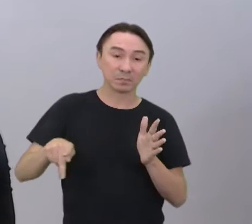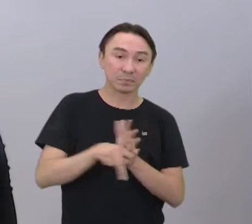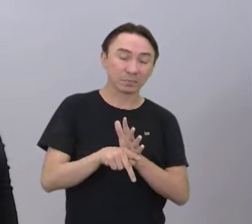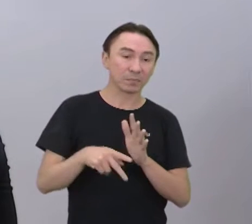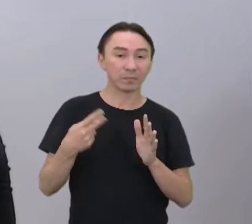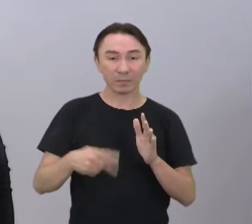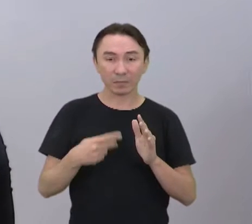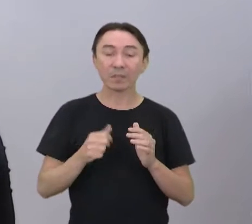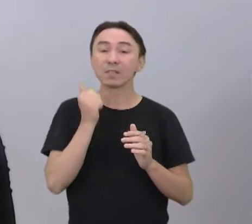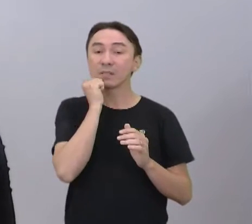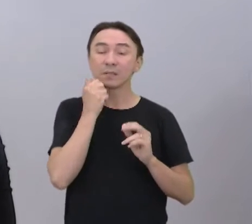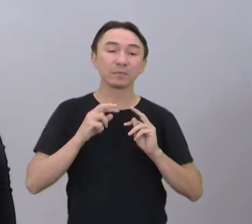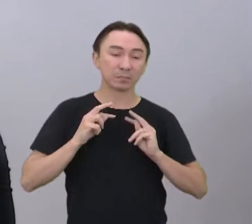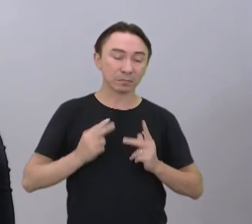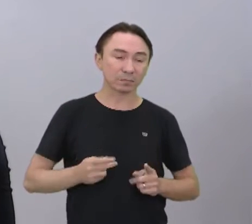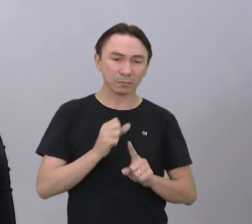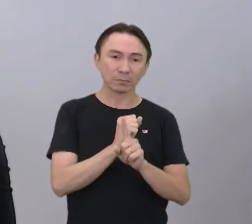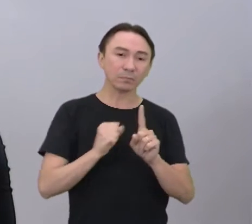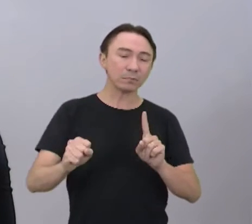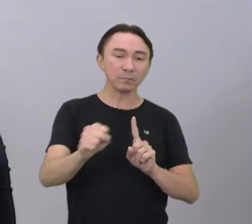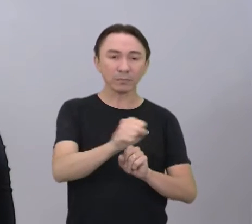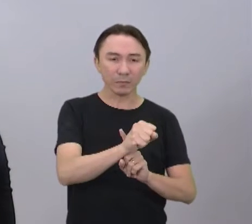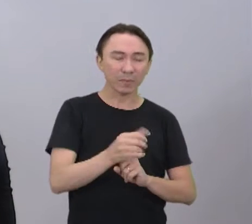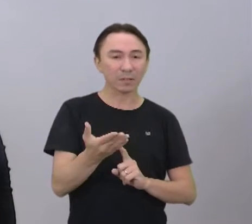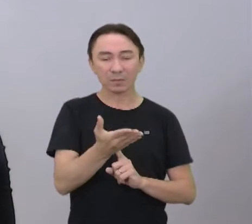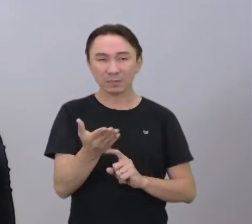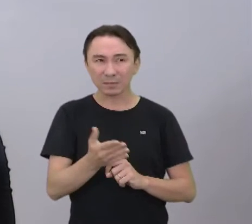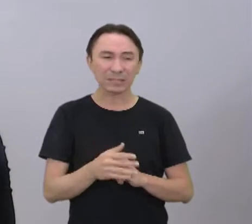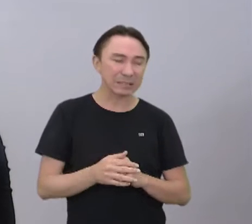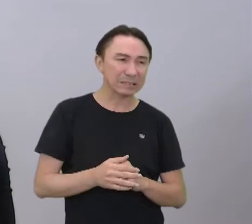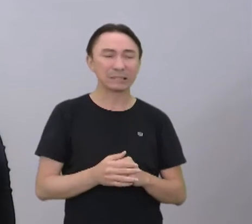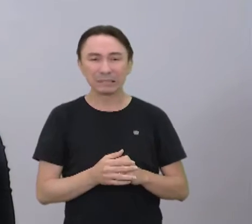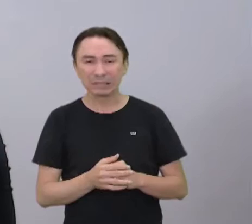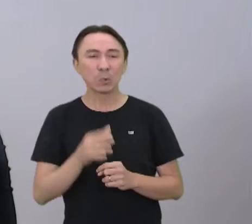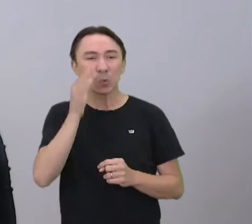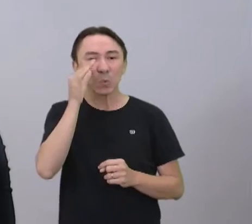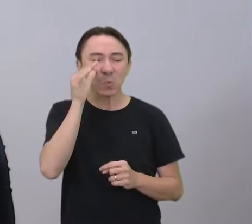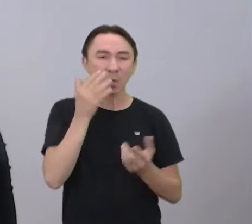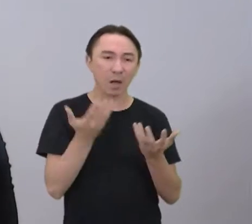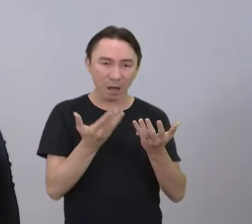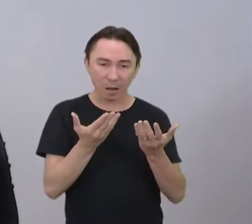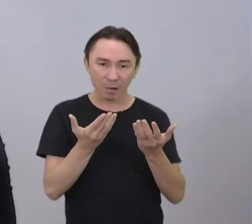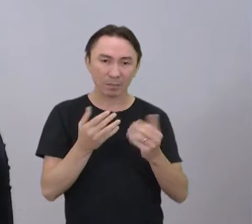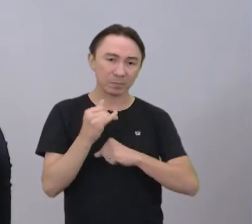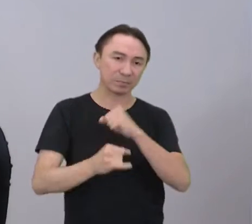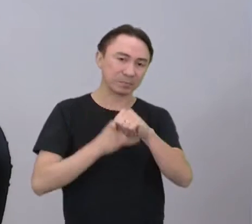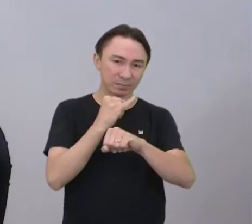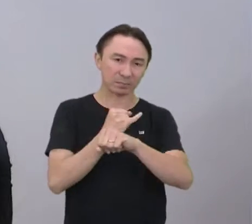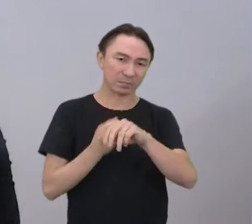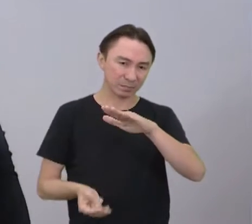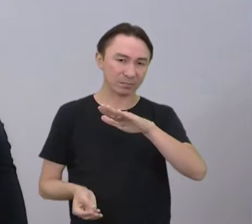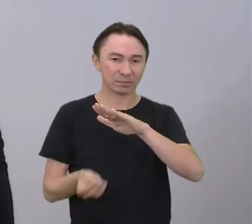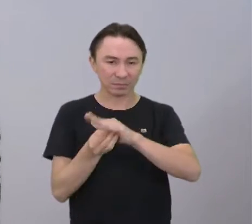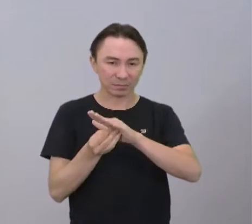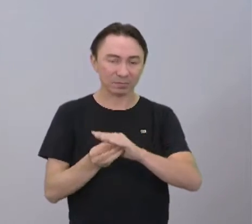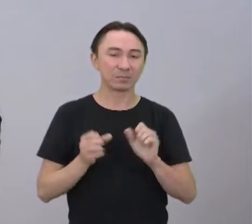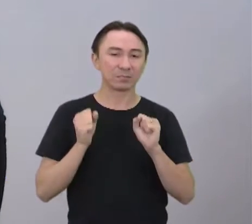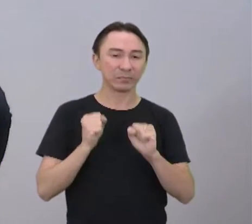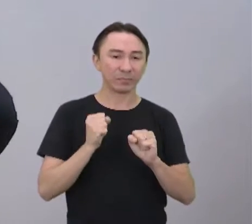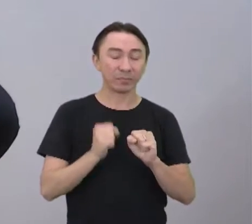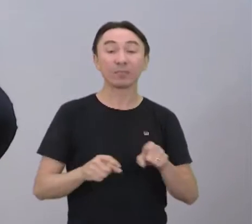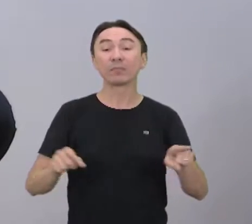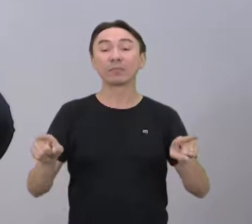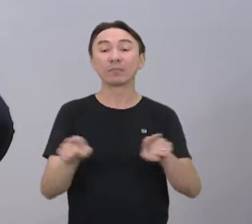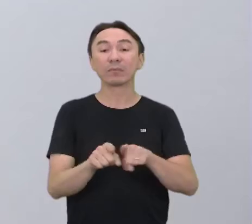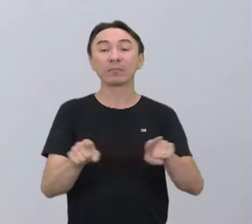humanas e sociais no começo. Então, sempre se vocês tiverem dúvida, quiserem conferir, tá lá e é sucesso, né? E também